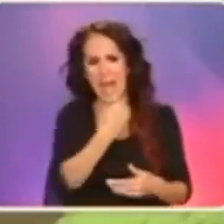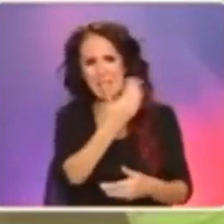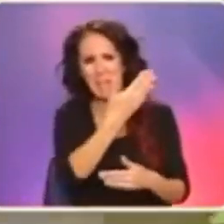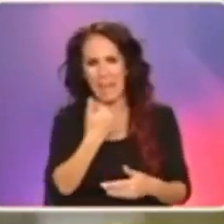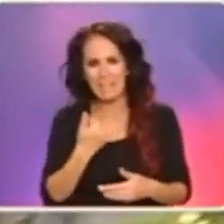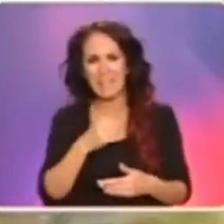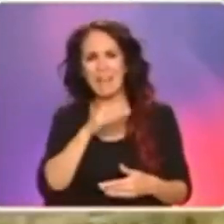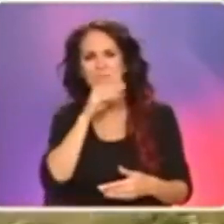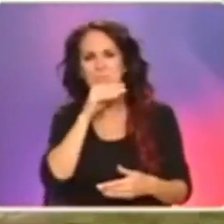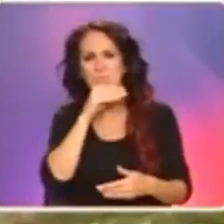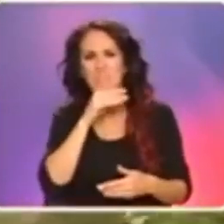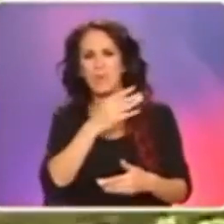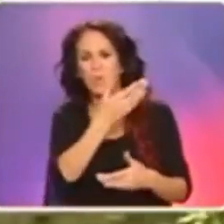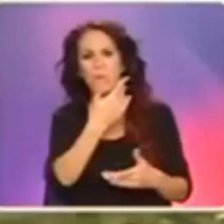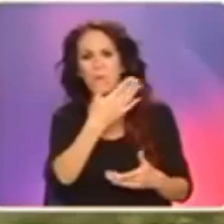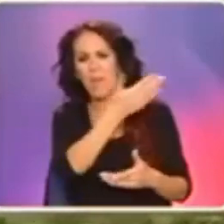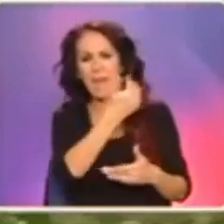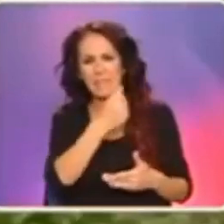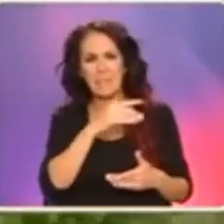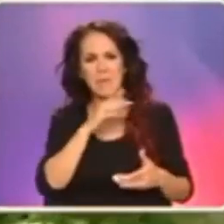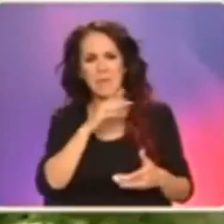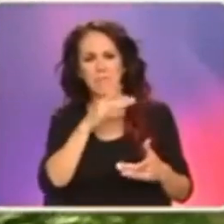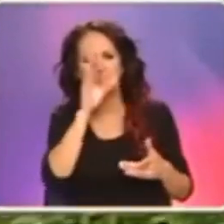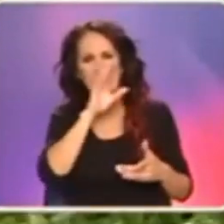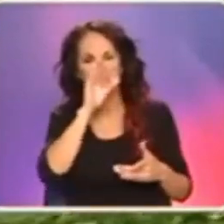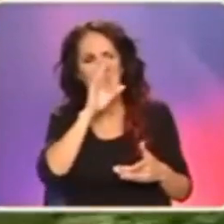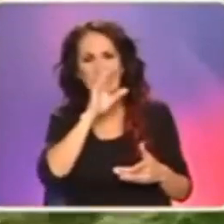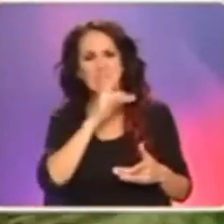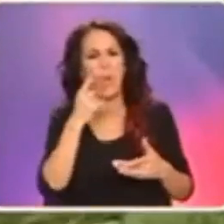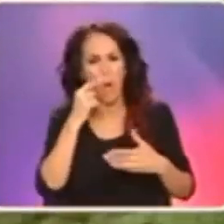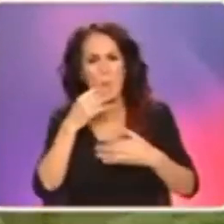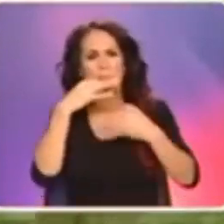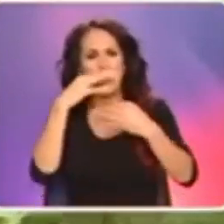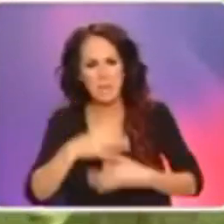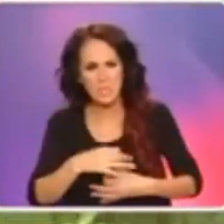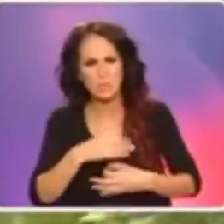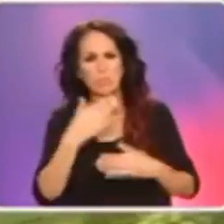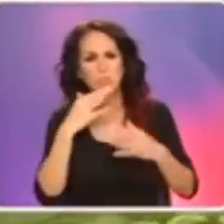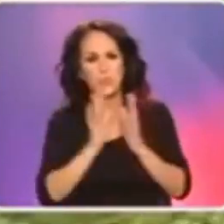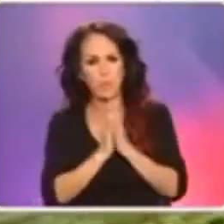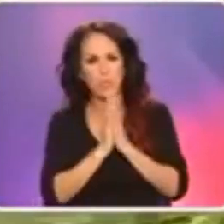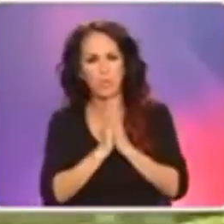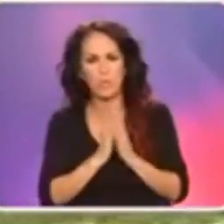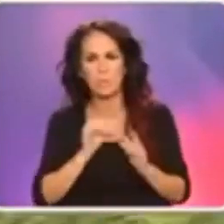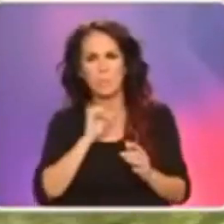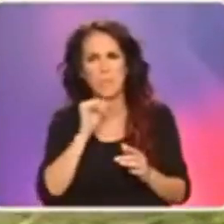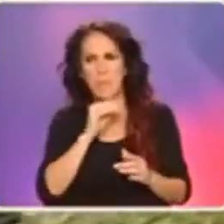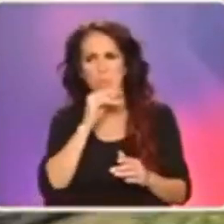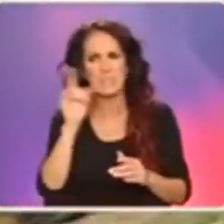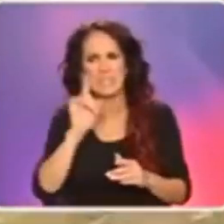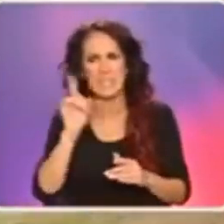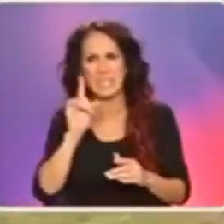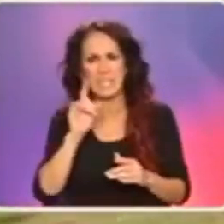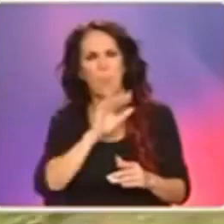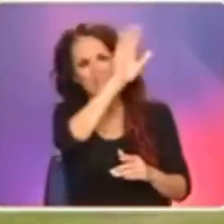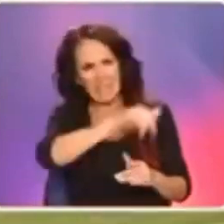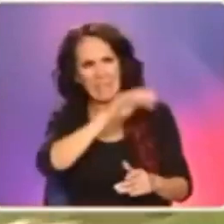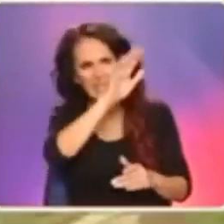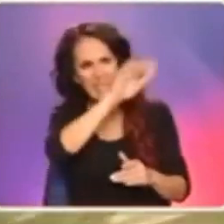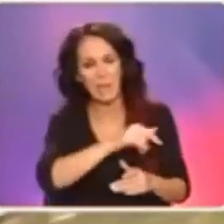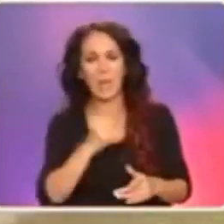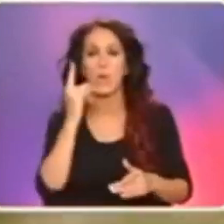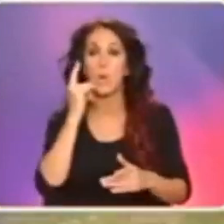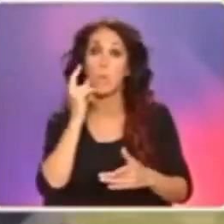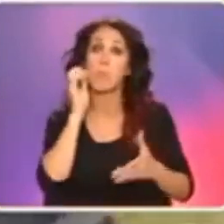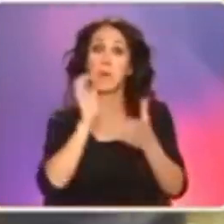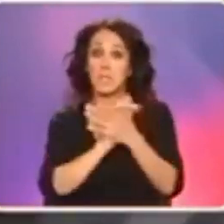calçar as galochas, para ir verificar se é mesmo um homem. Ele chegou, calçou as galochas e foi lá ver e disse-me